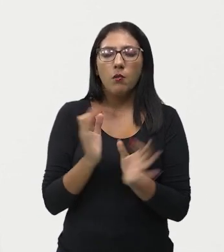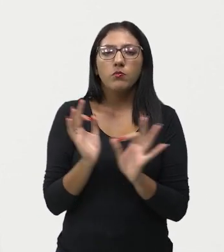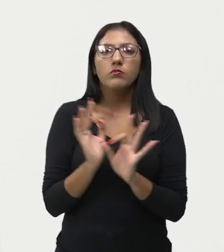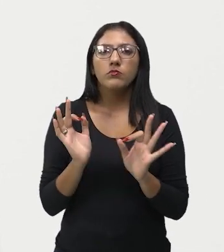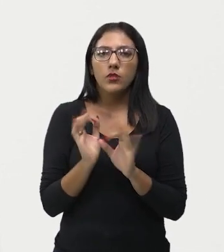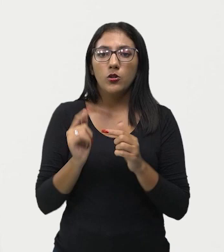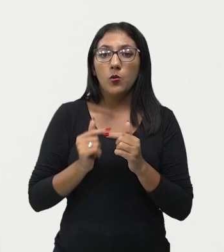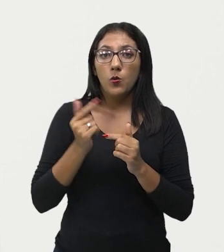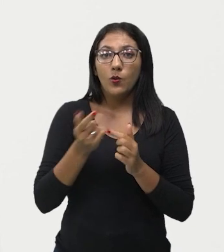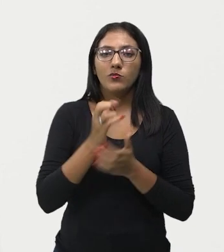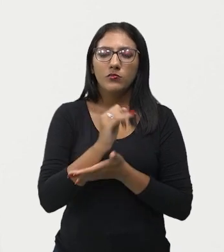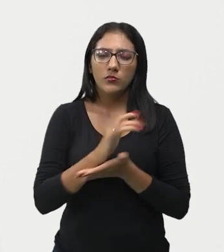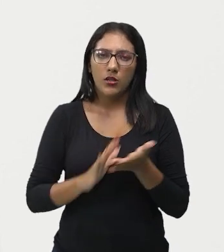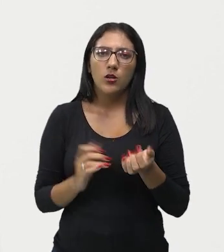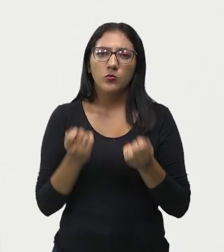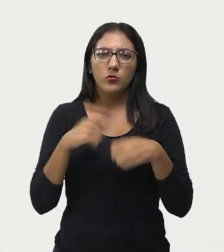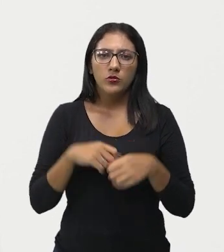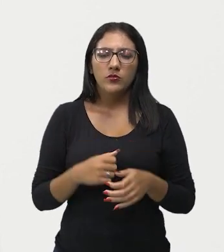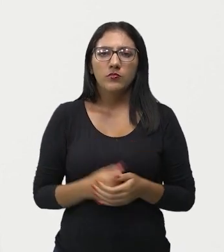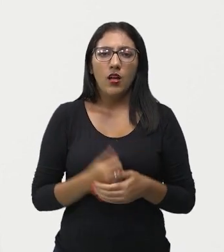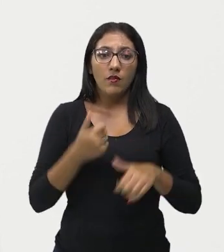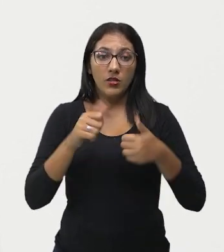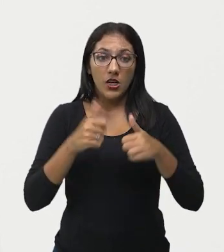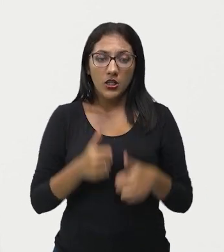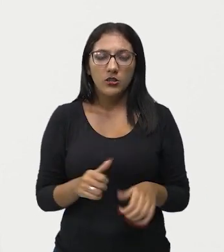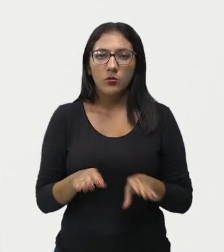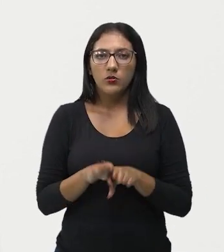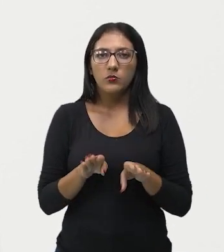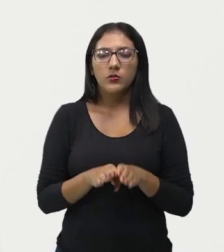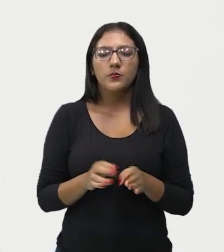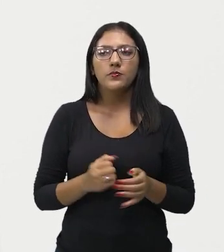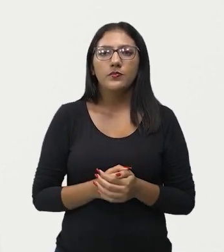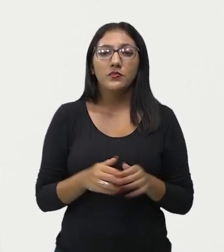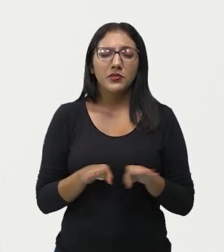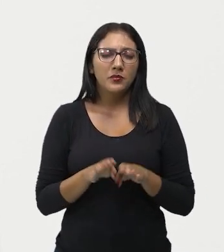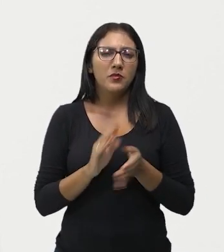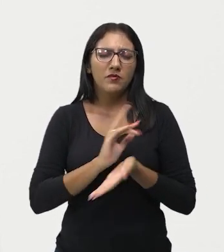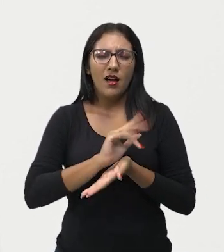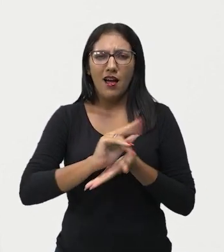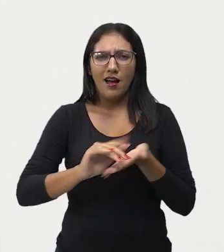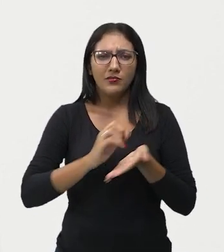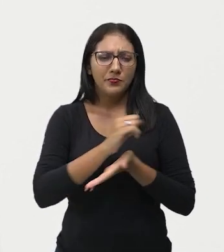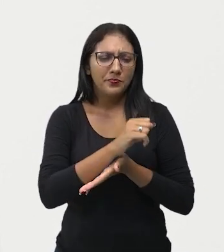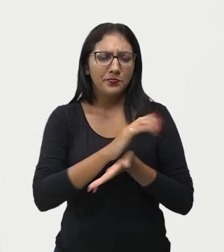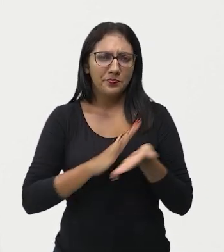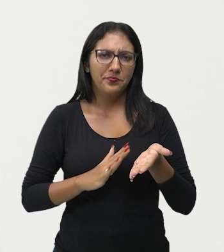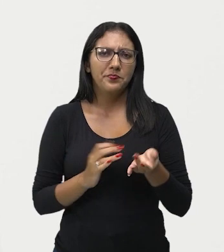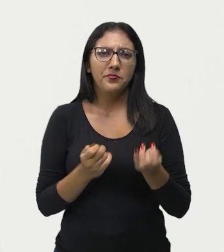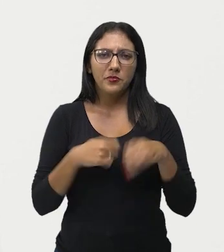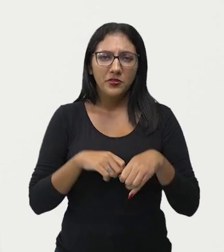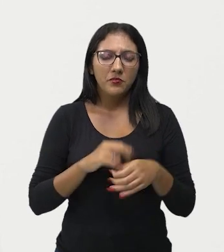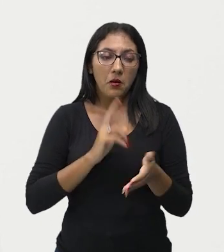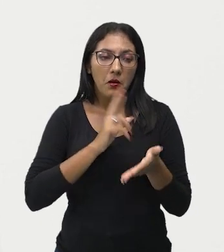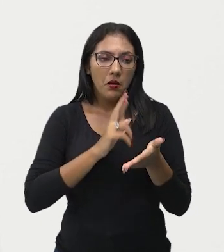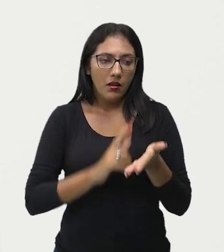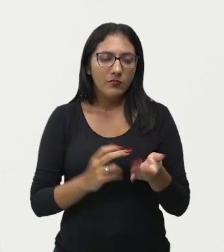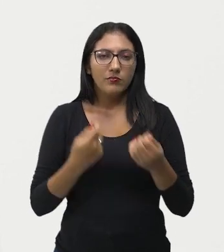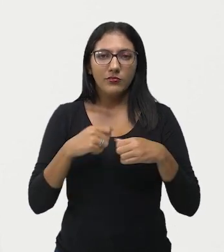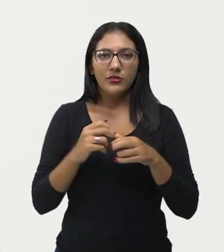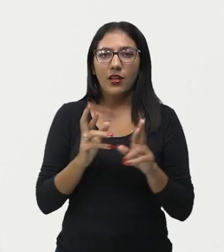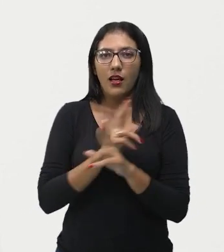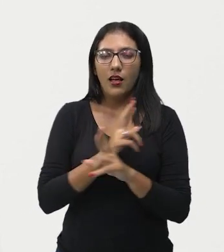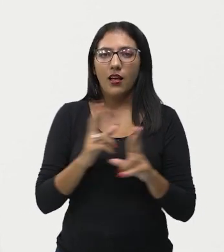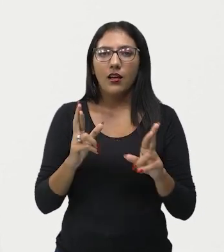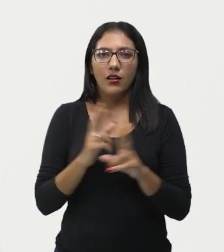as questões aí, né? Nem das avaliações e nem as questões que você será cobrado aí ao longo da sua vida acadêmica com relação